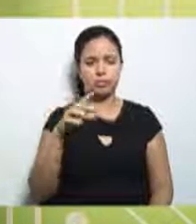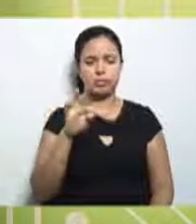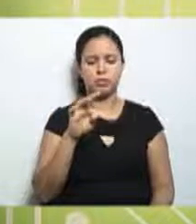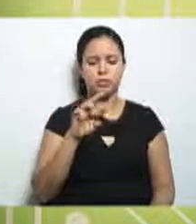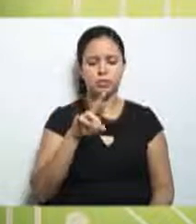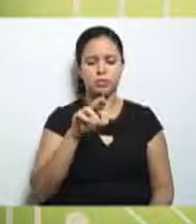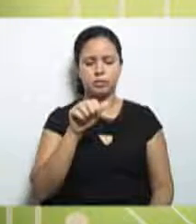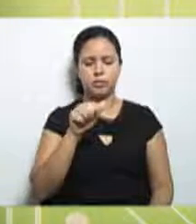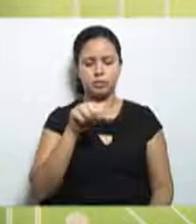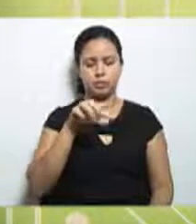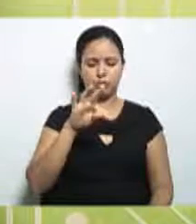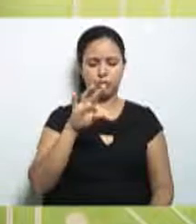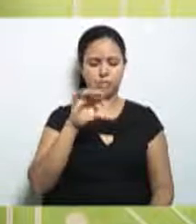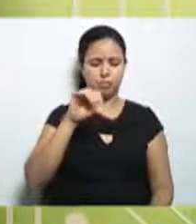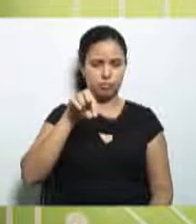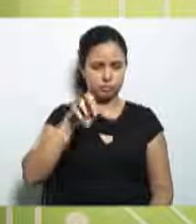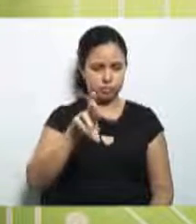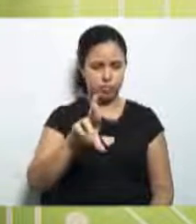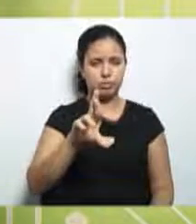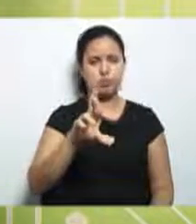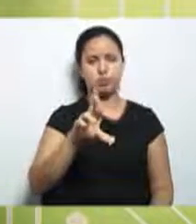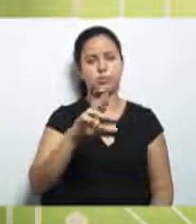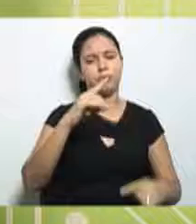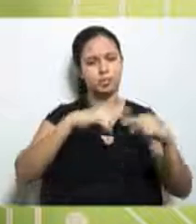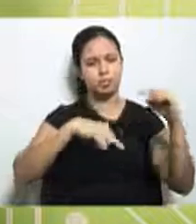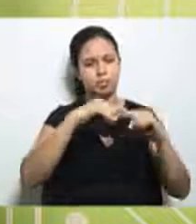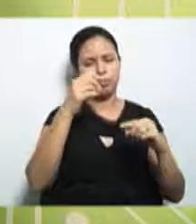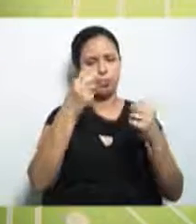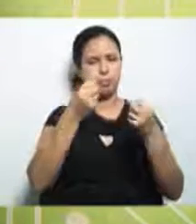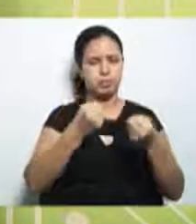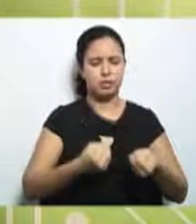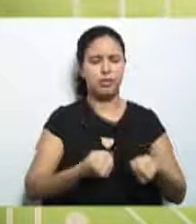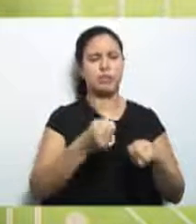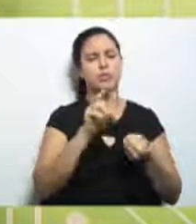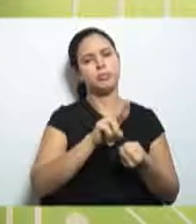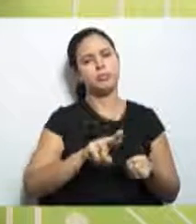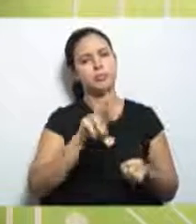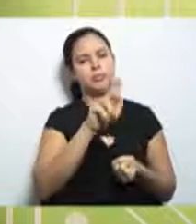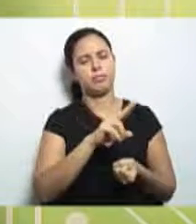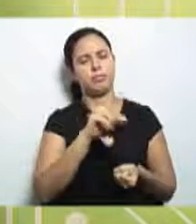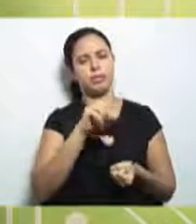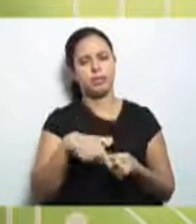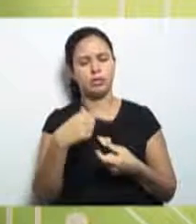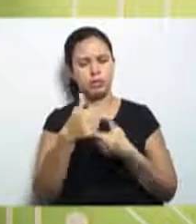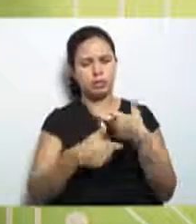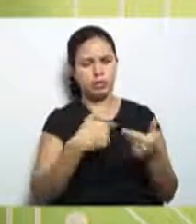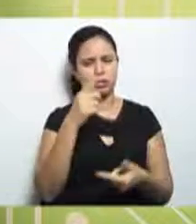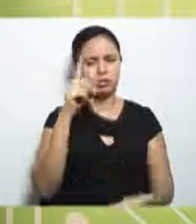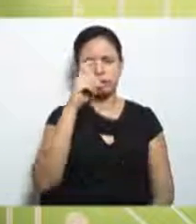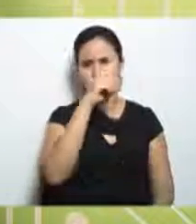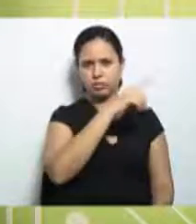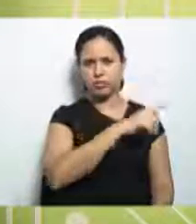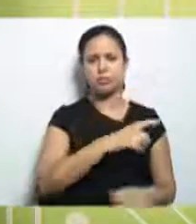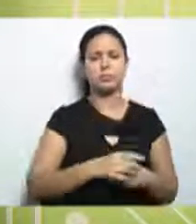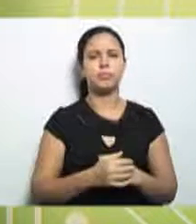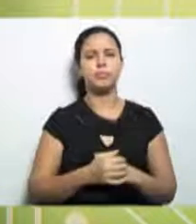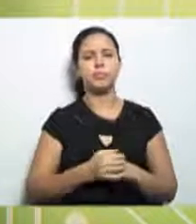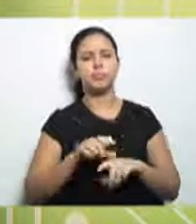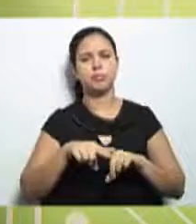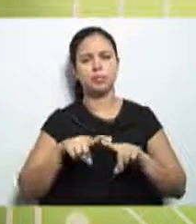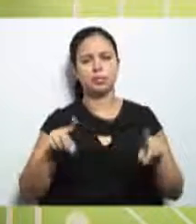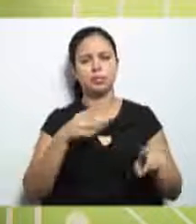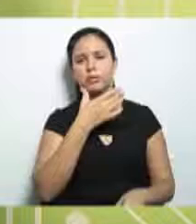instrumentos de madeira, tinha que usar instrumentos de ferro pesado, né? Então era um trabalho que era penoso, mas o homem